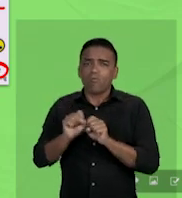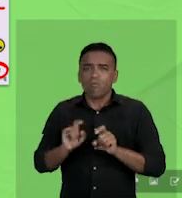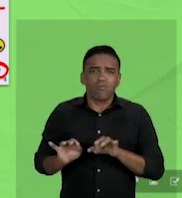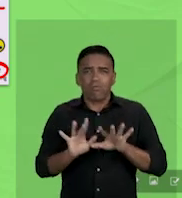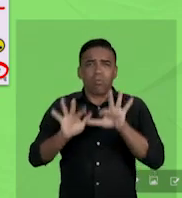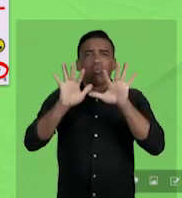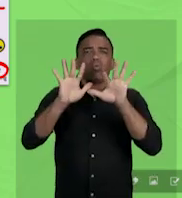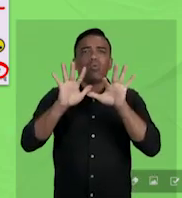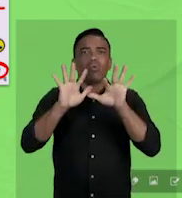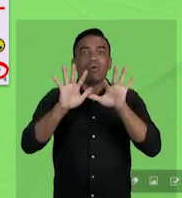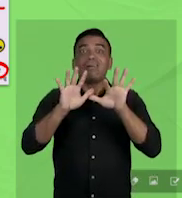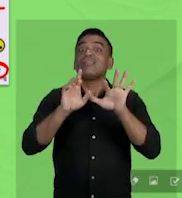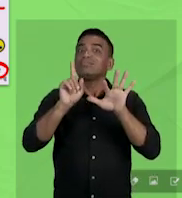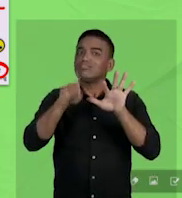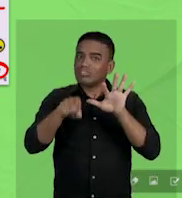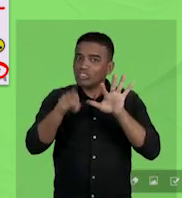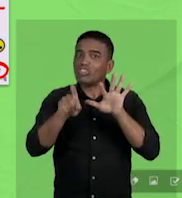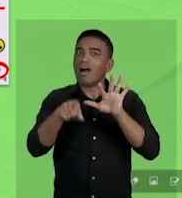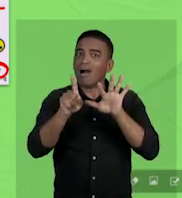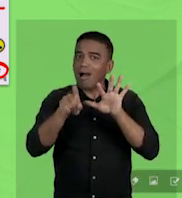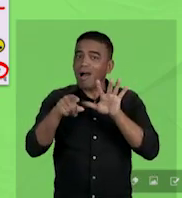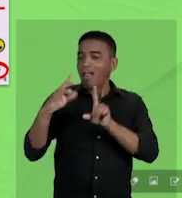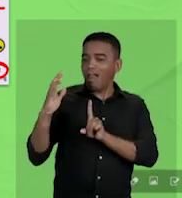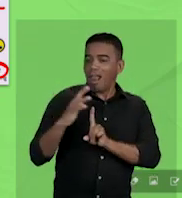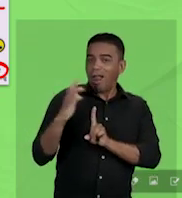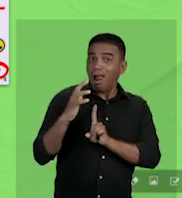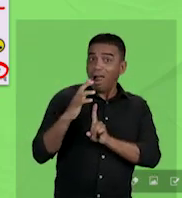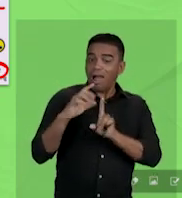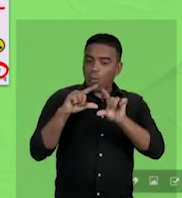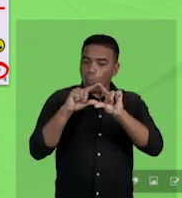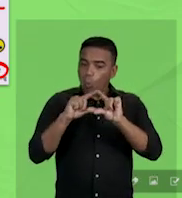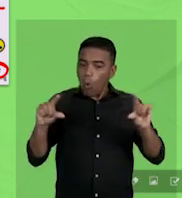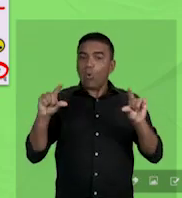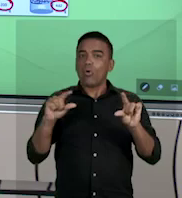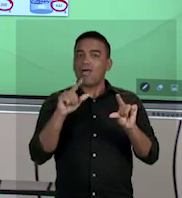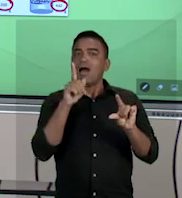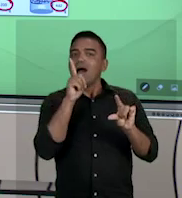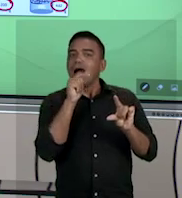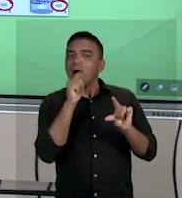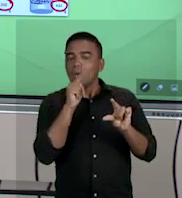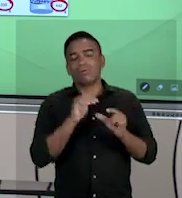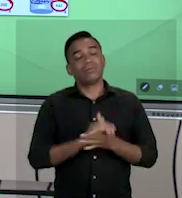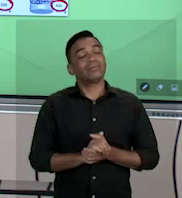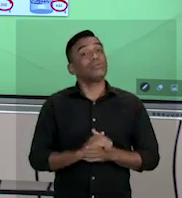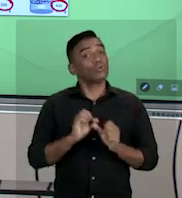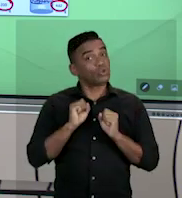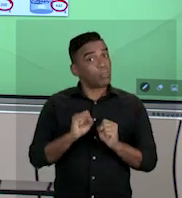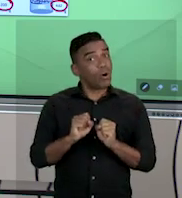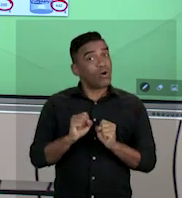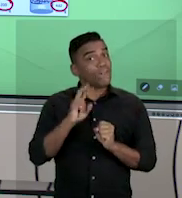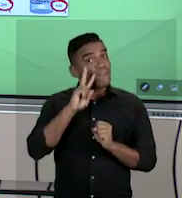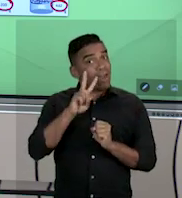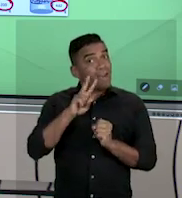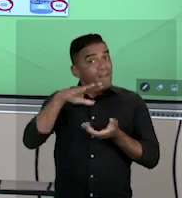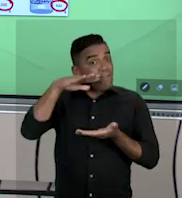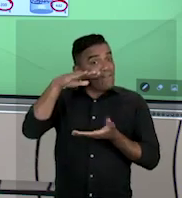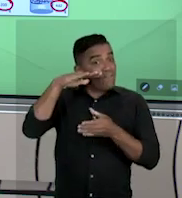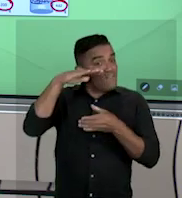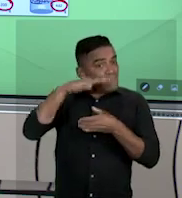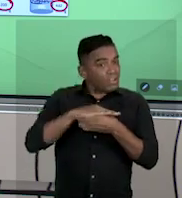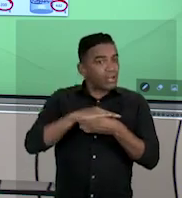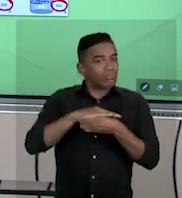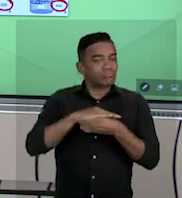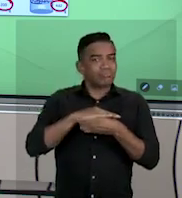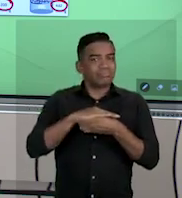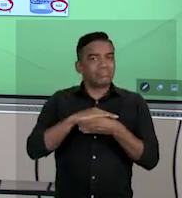vapores estão exercendo sobre a coluna de água. É importante lembrar que isso só pode ser observado em ambientes fechados. Se eu